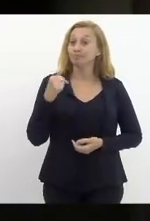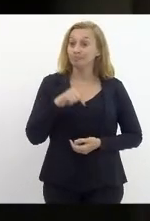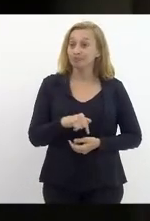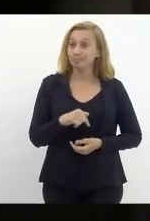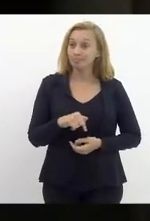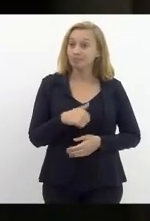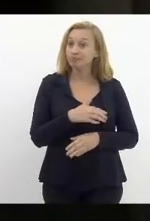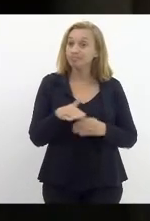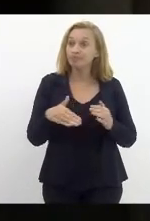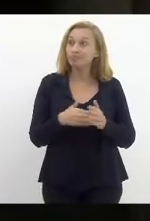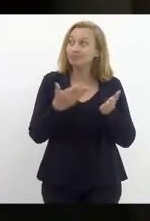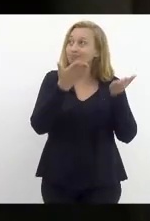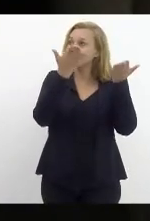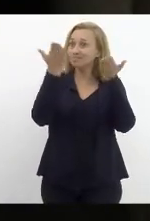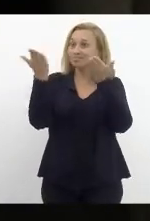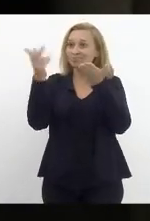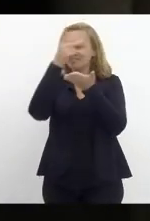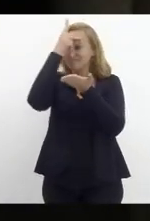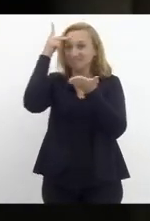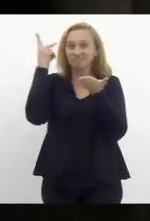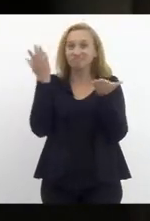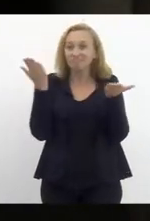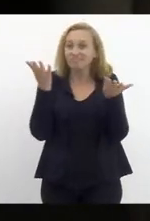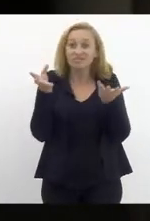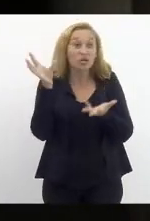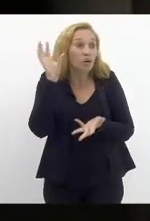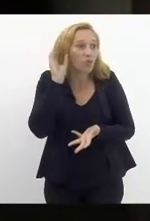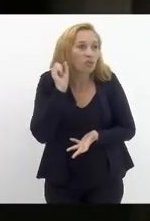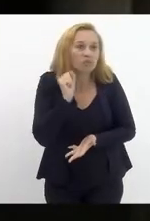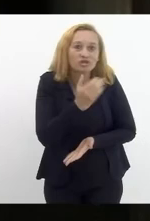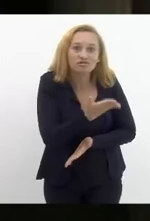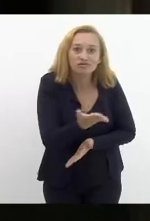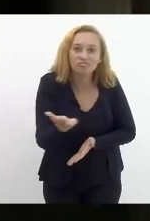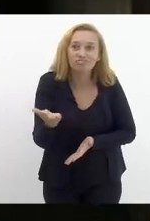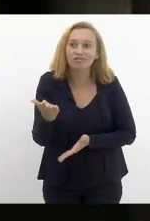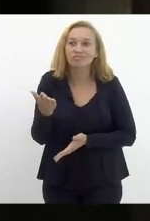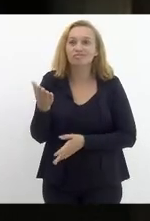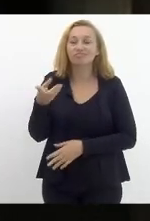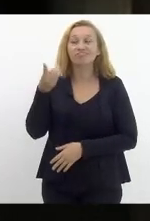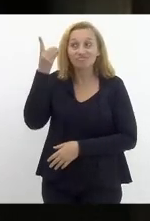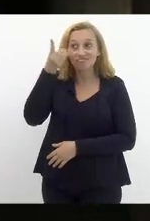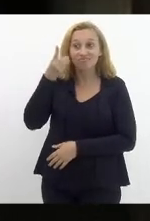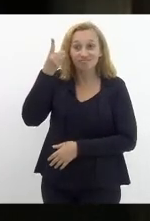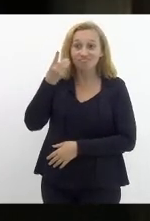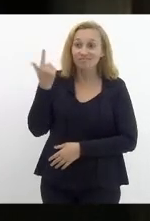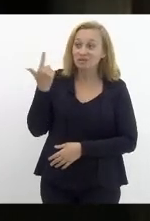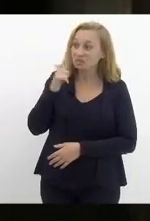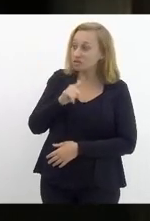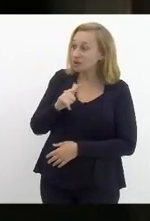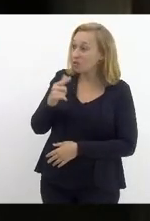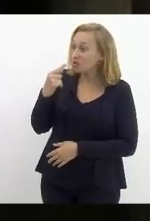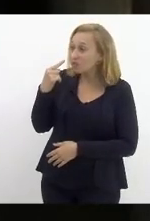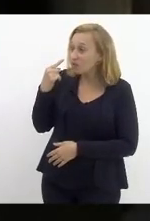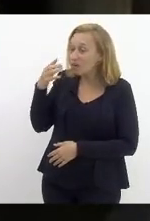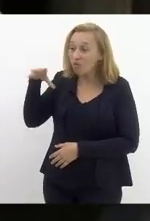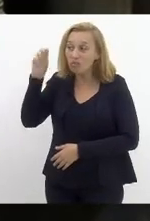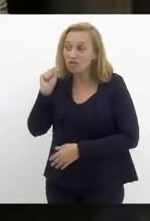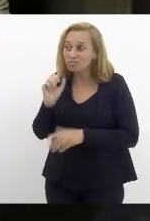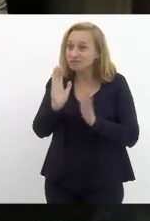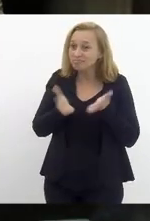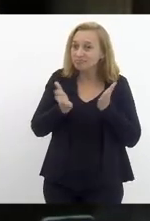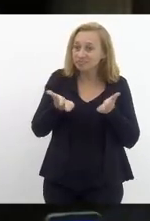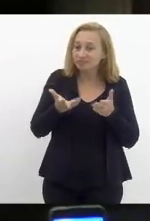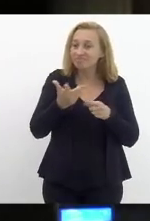com todas essas pessoas e ouvir dos senhores o que a gente conseguiu ouvir agora é uma